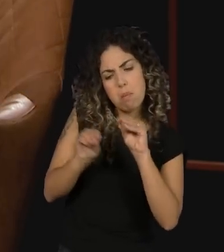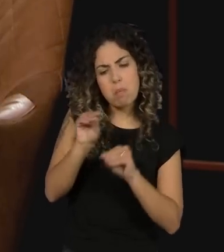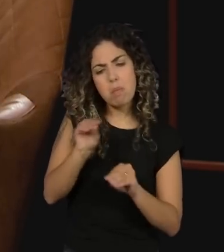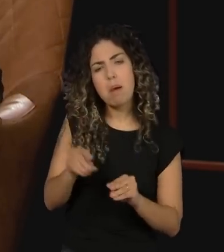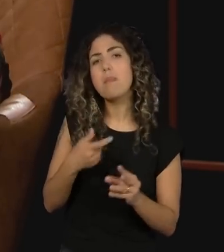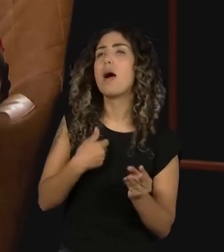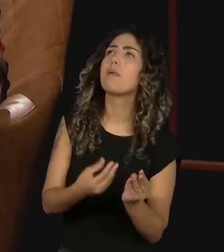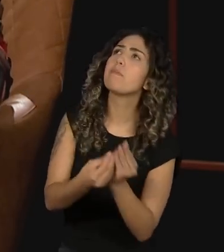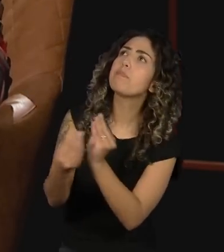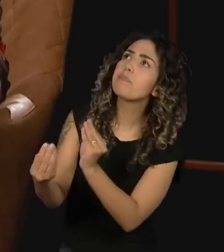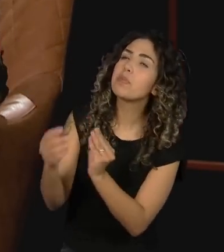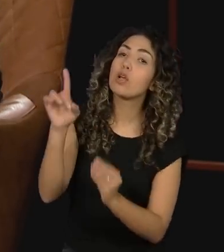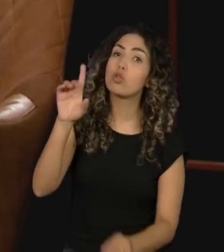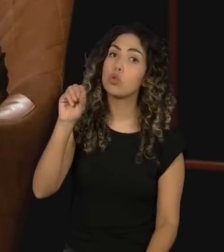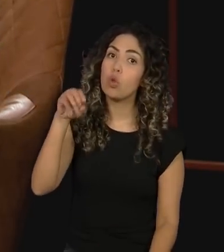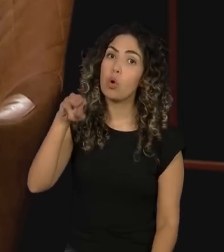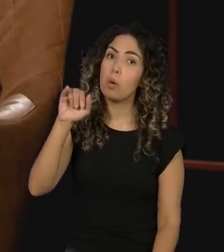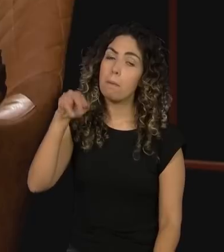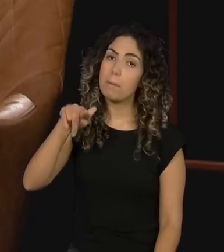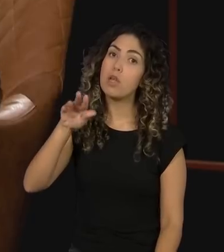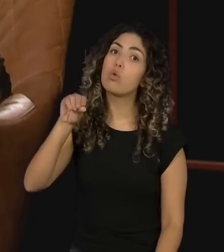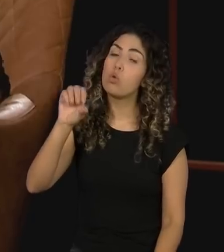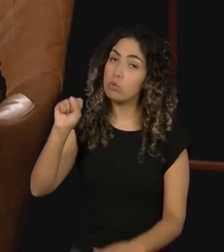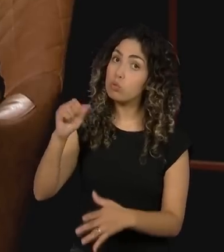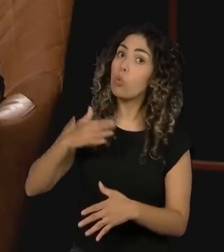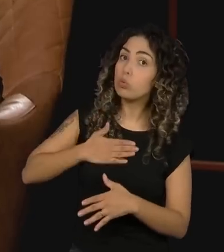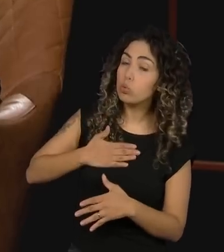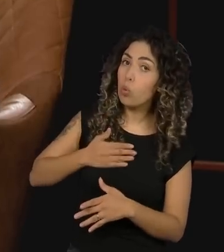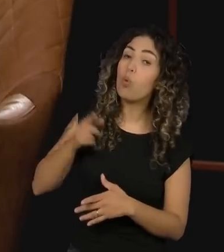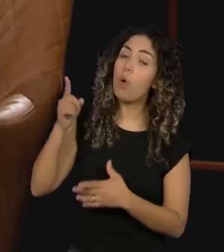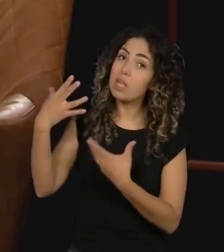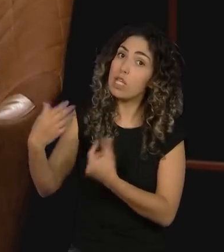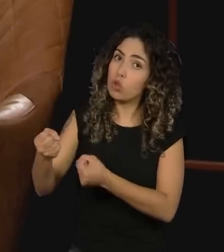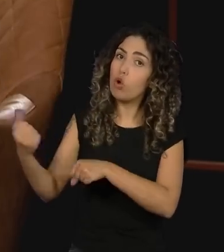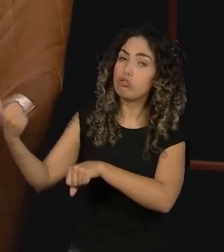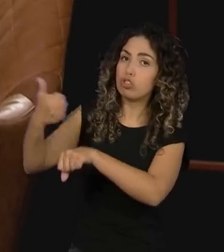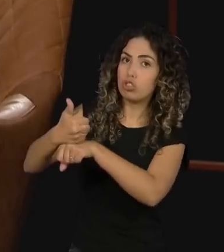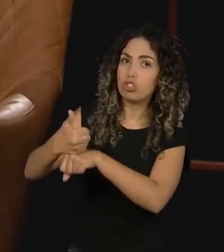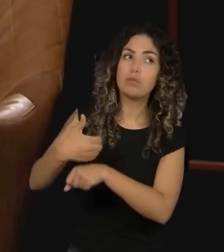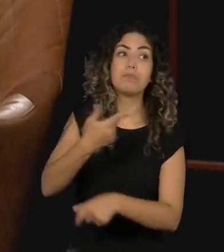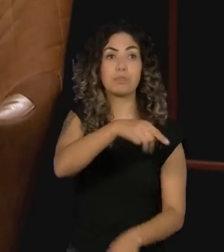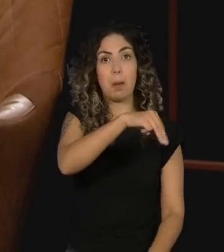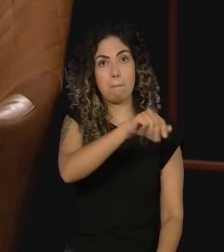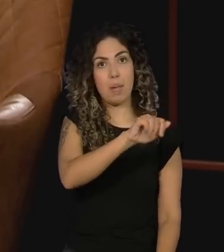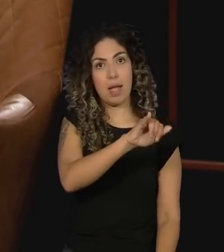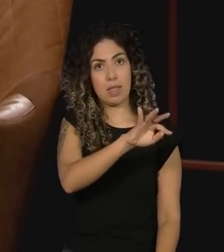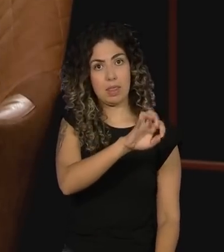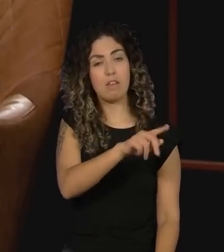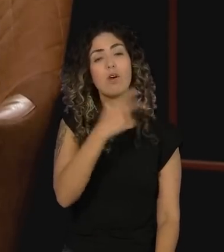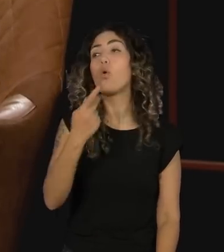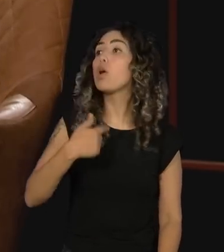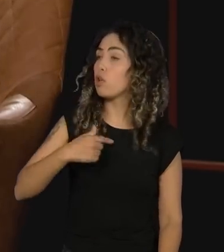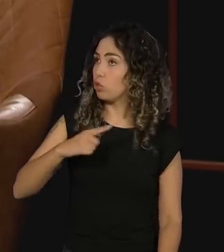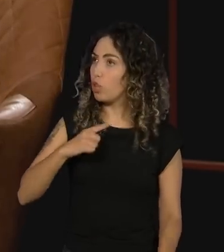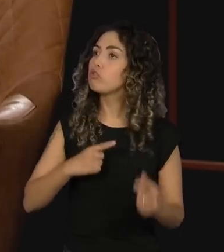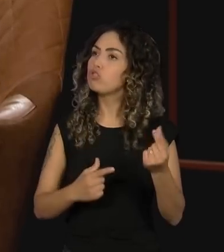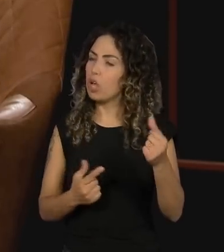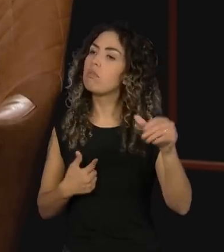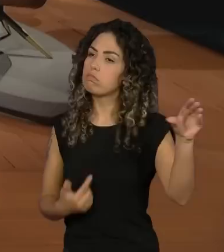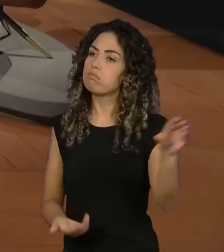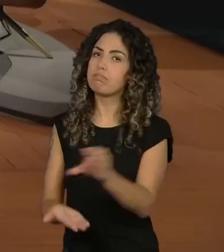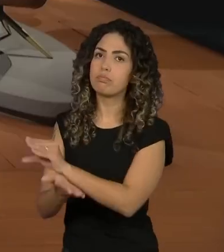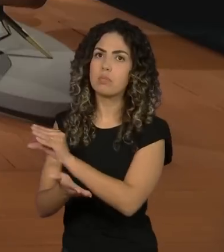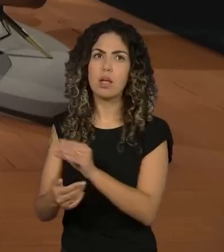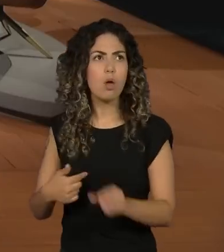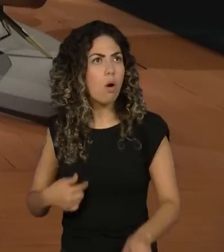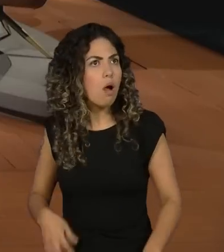topou dirigir, Maitê, eu comentando com ela, ela falou, eu tenho uma verba, vou direcionar ela para você.